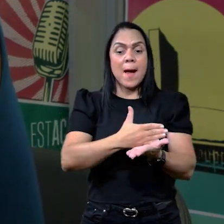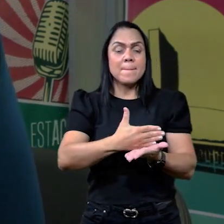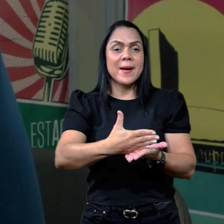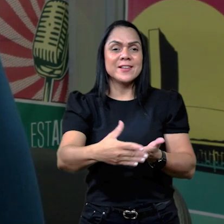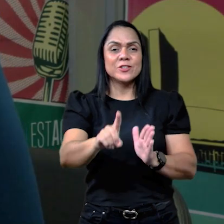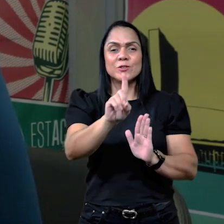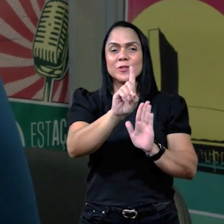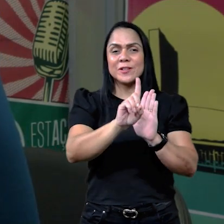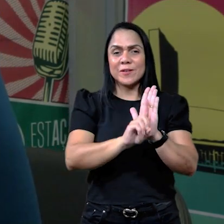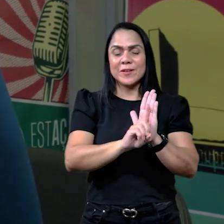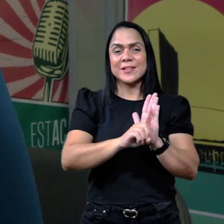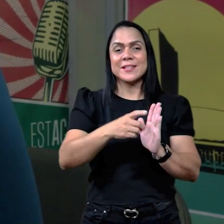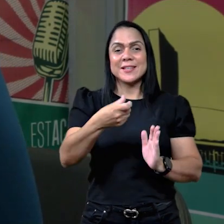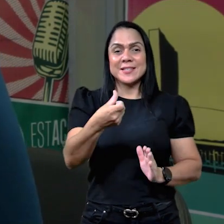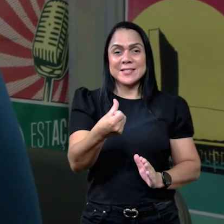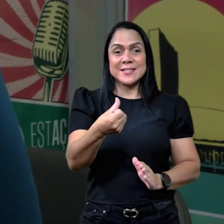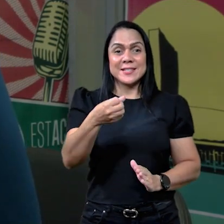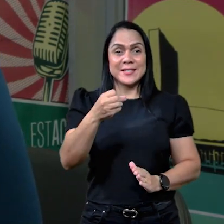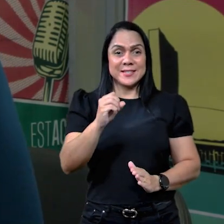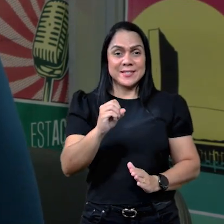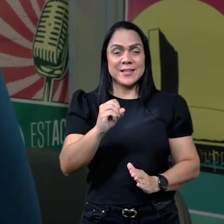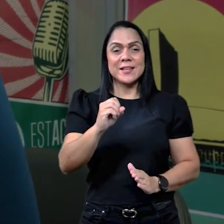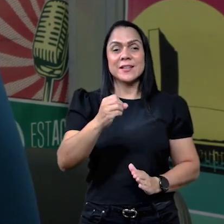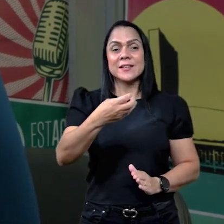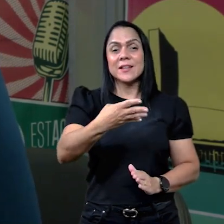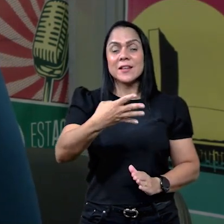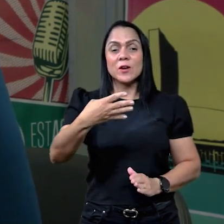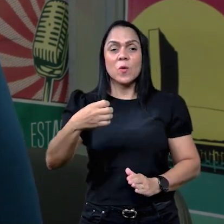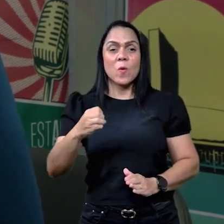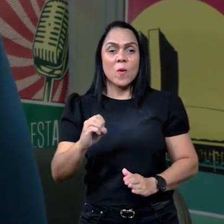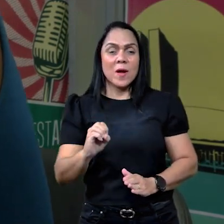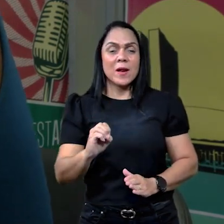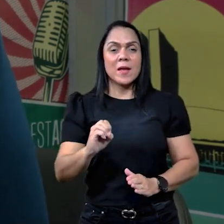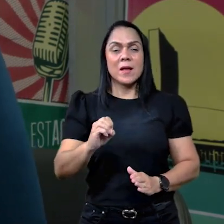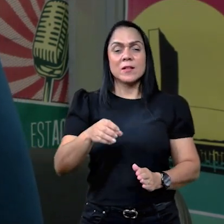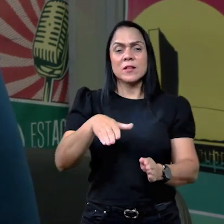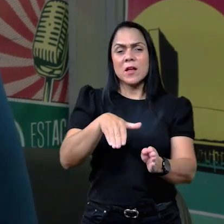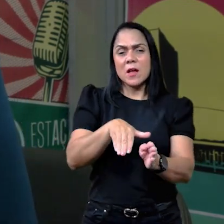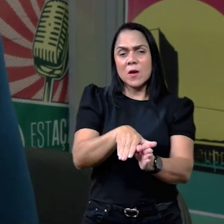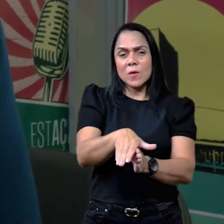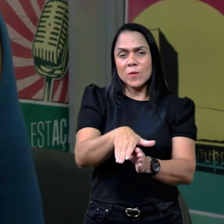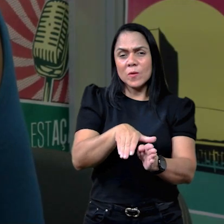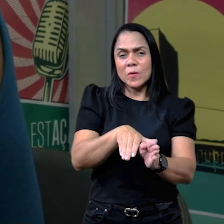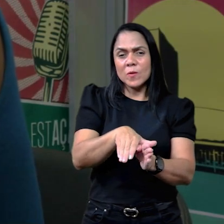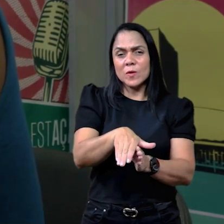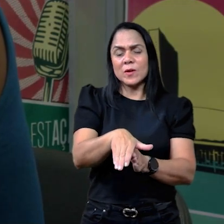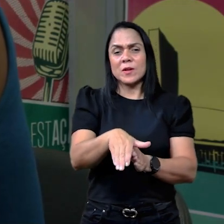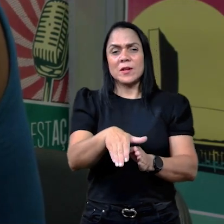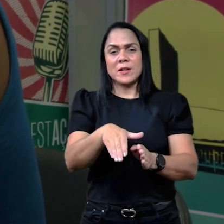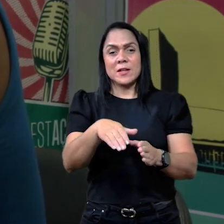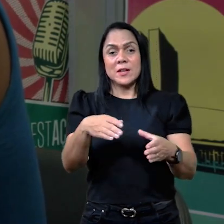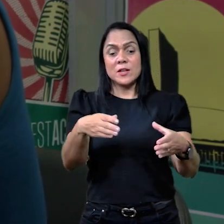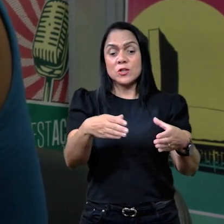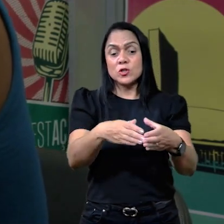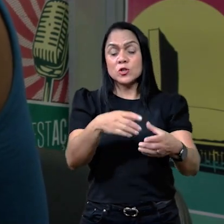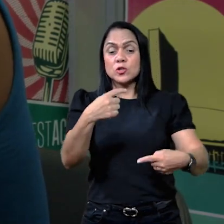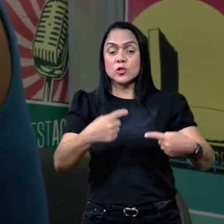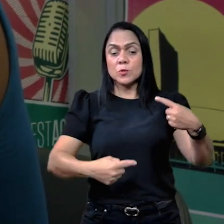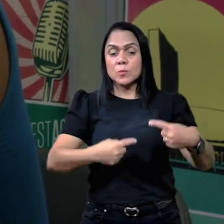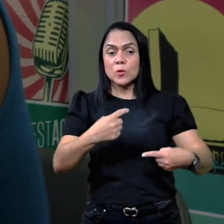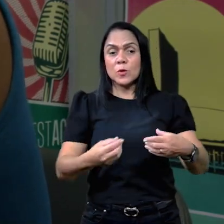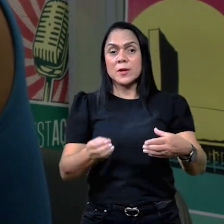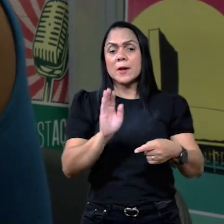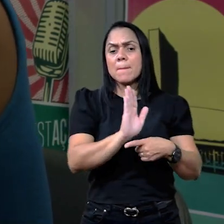6040, né, que é o decreto que lista ali, né, para a composição do Conselho, né, Nacional de Políticas para Povos e